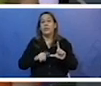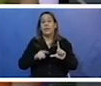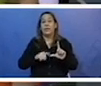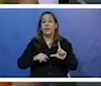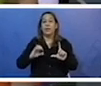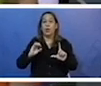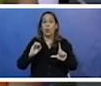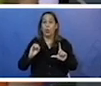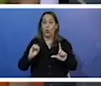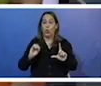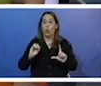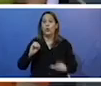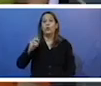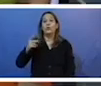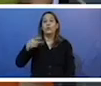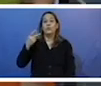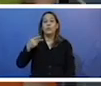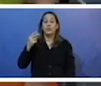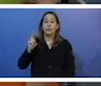O,